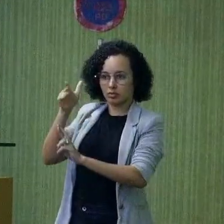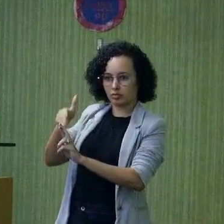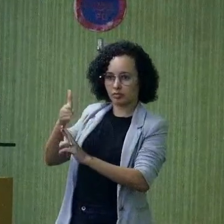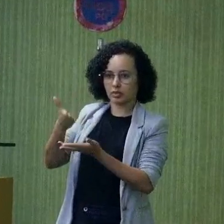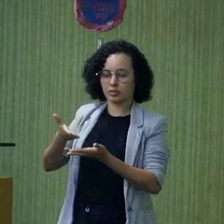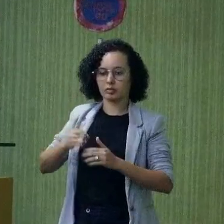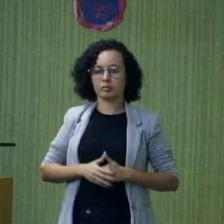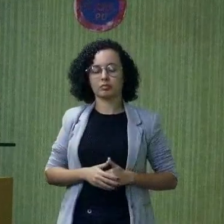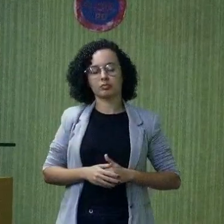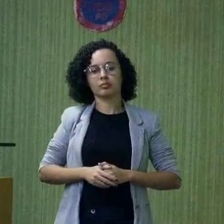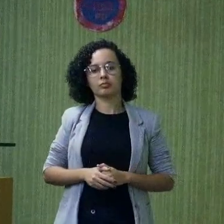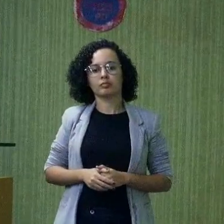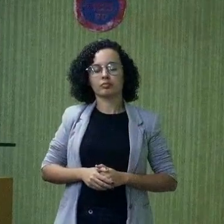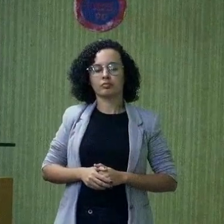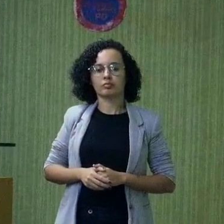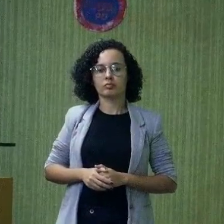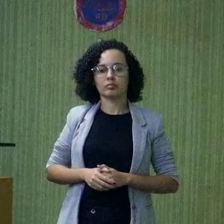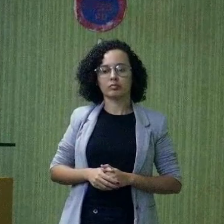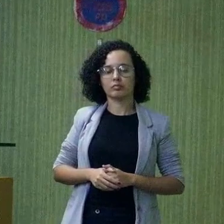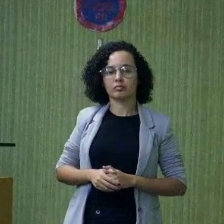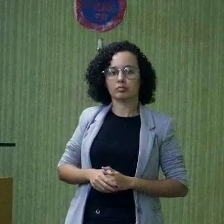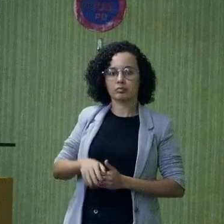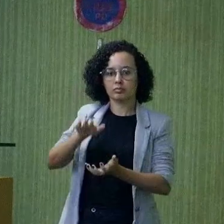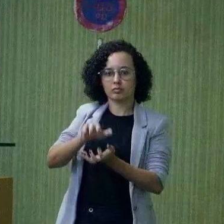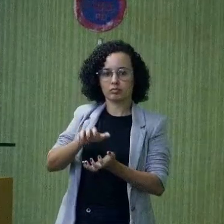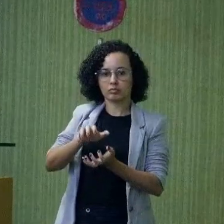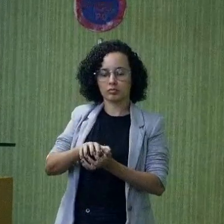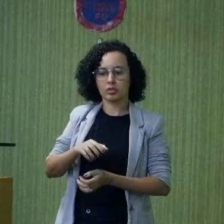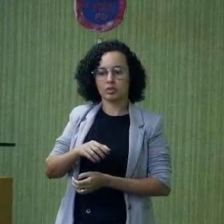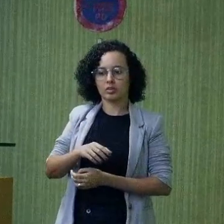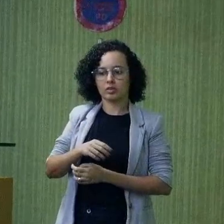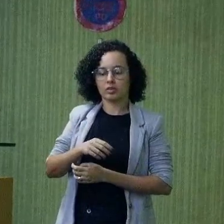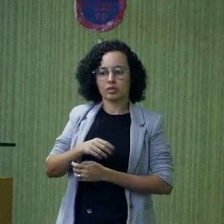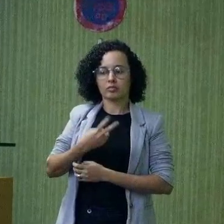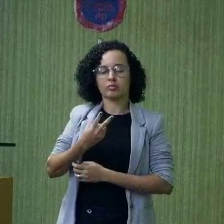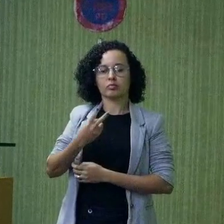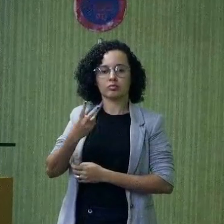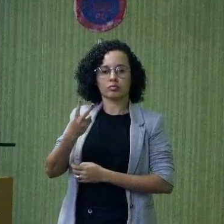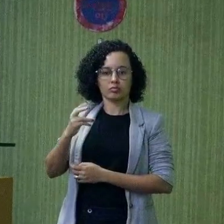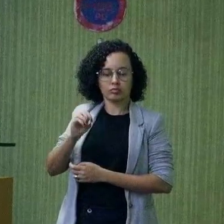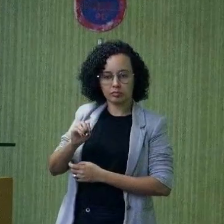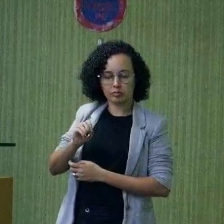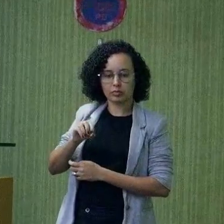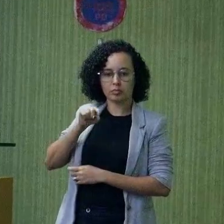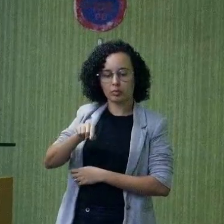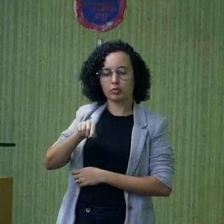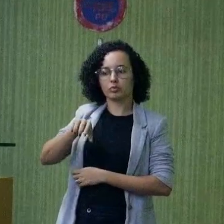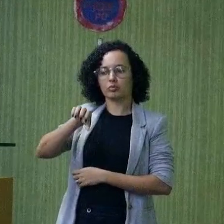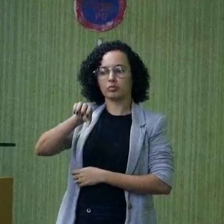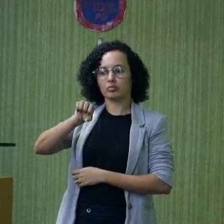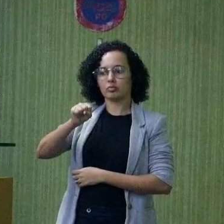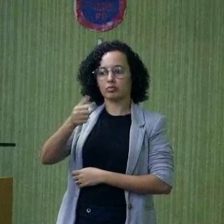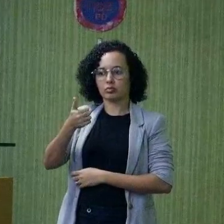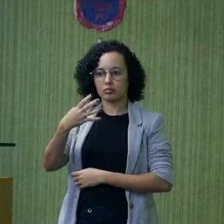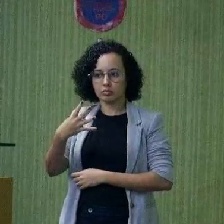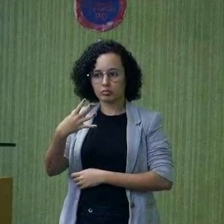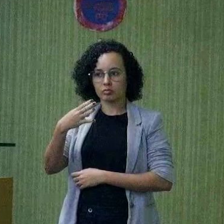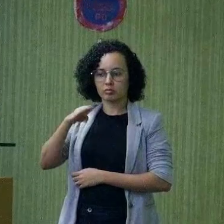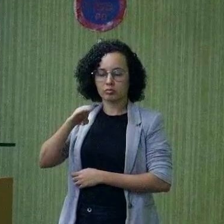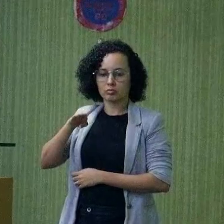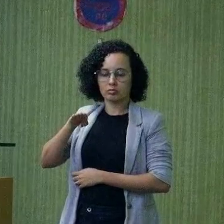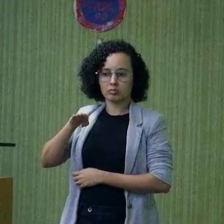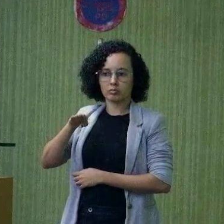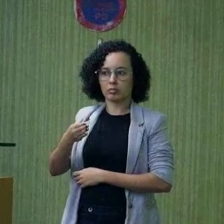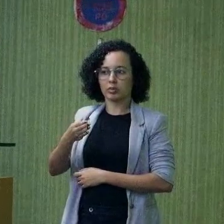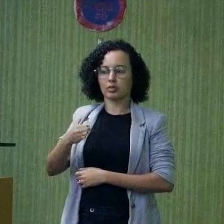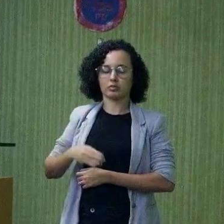a nosso estado o pibo de Pernambuco 220 né P 814 bilhões e o PIB do Recife